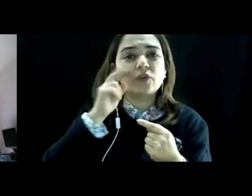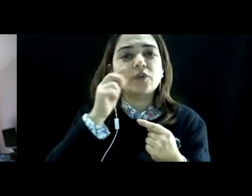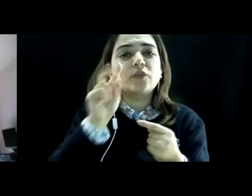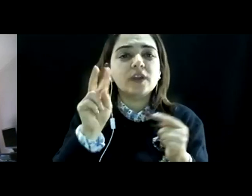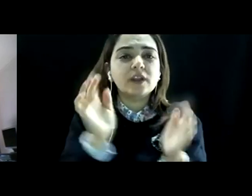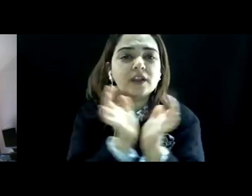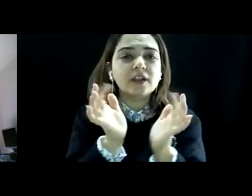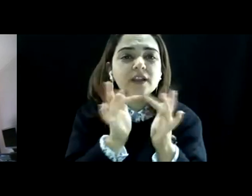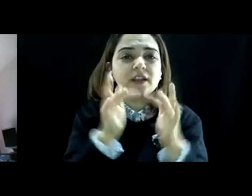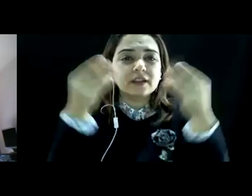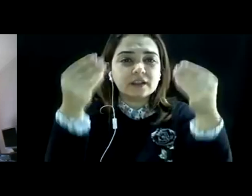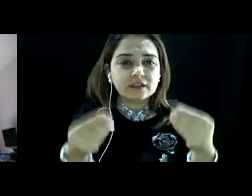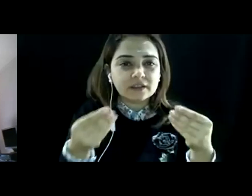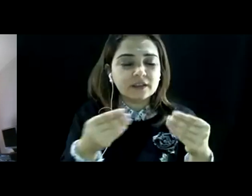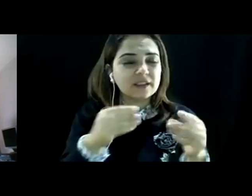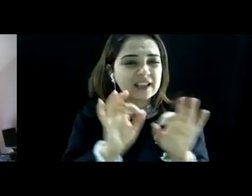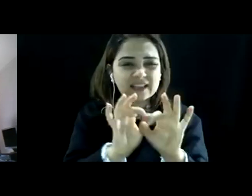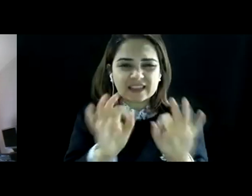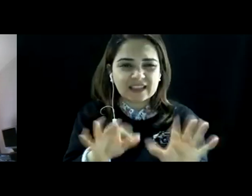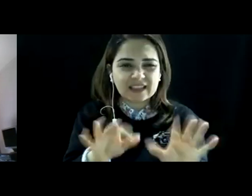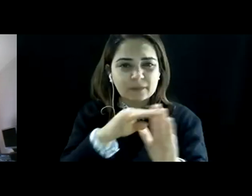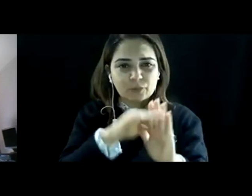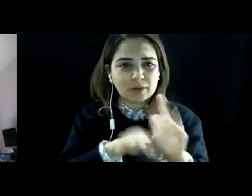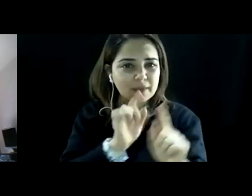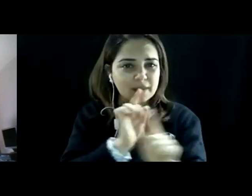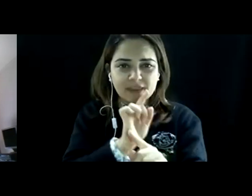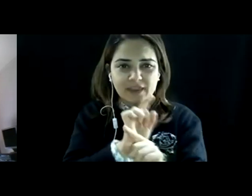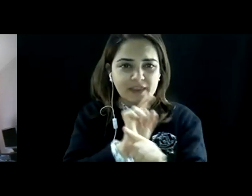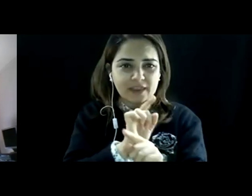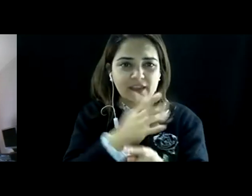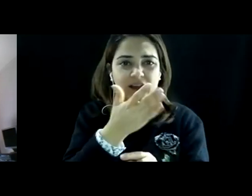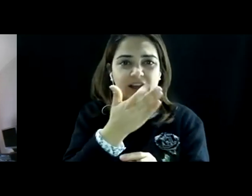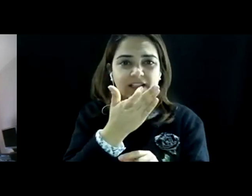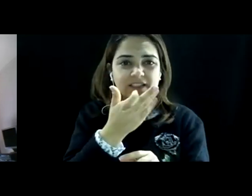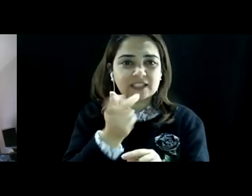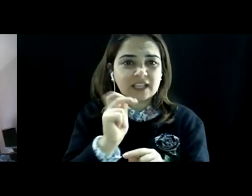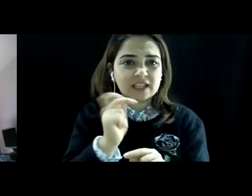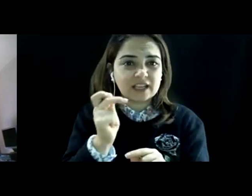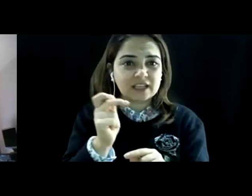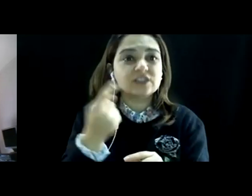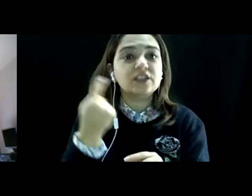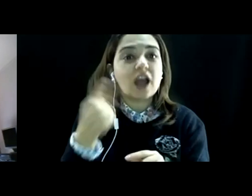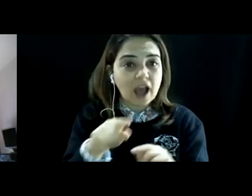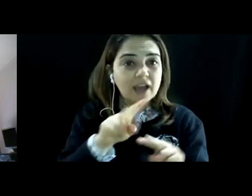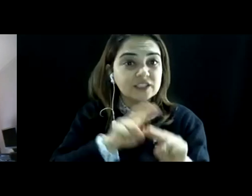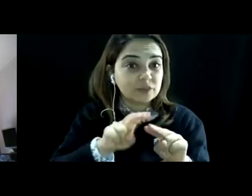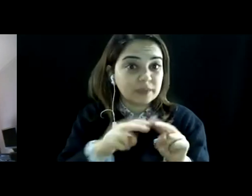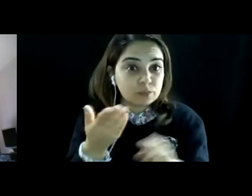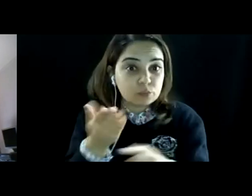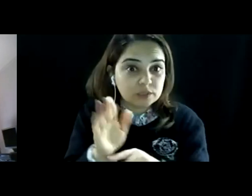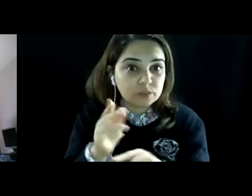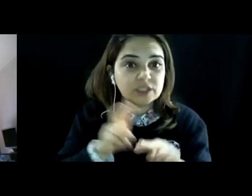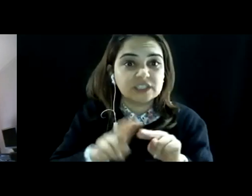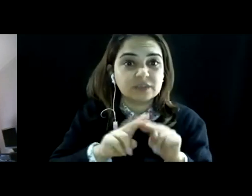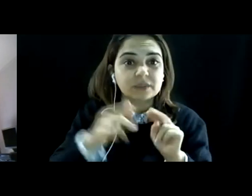os mesmos de 2004 e 2005, portanto já tem 17 anos. Nós temos uma disciplina, só para exemplificar, de